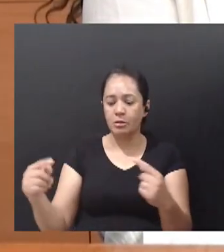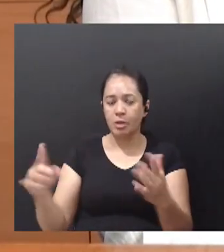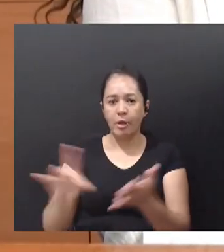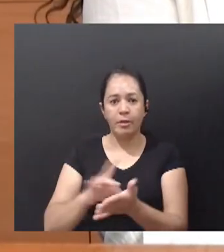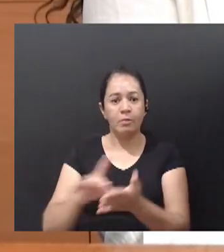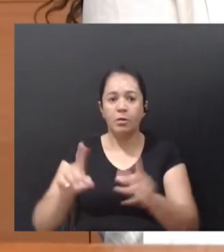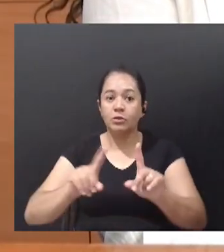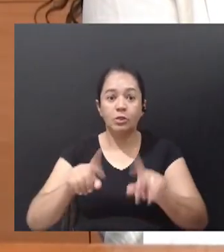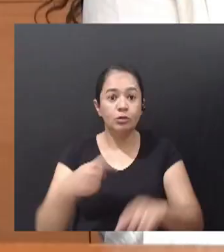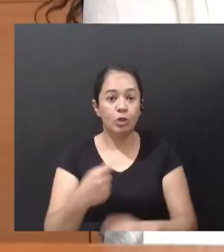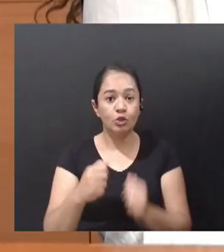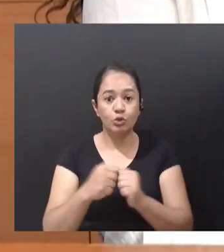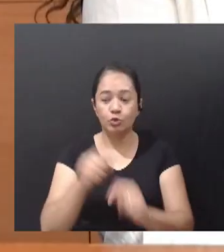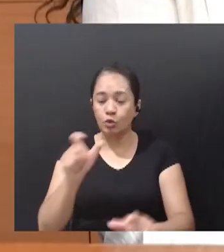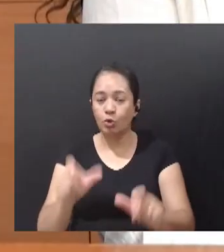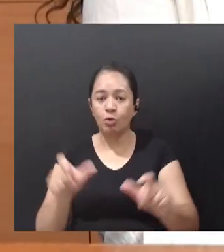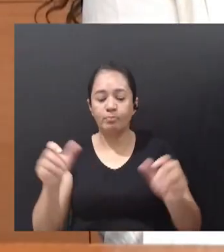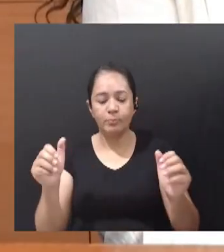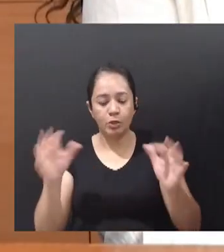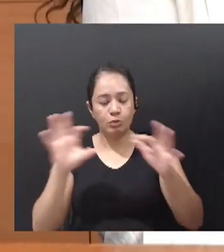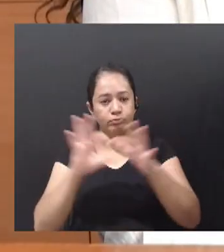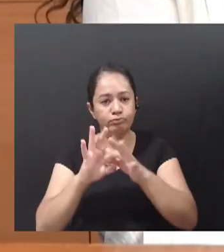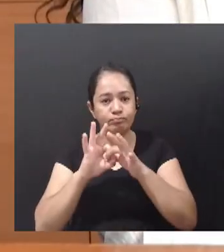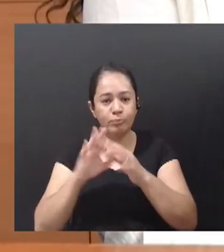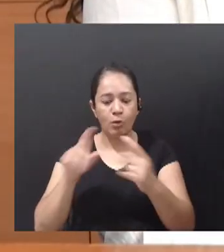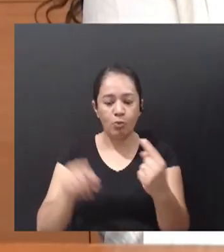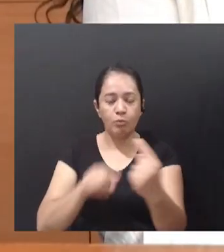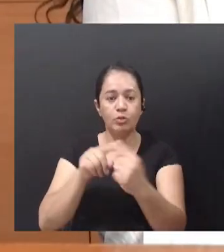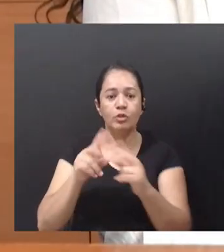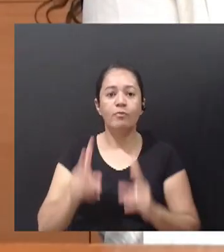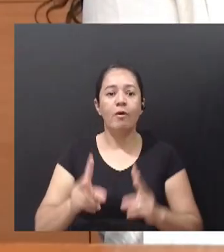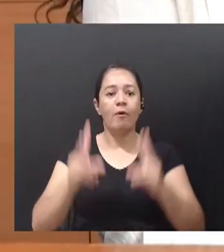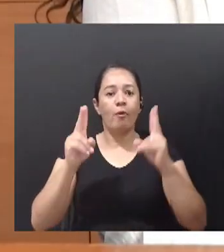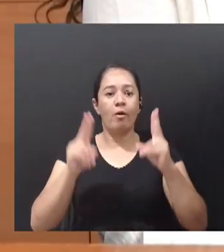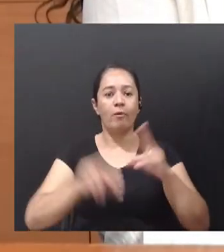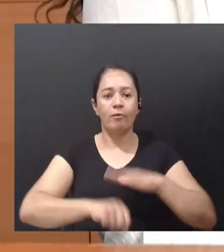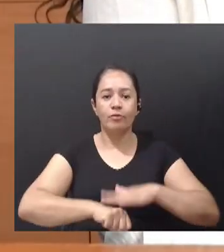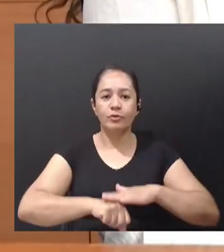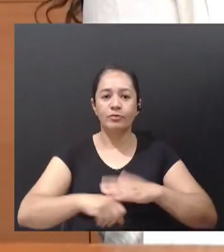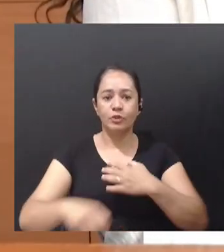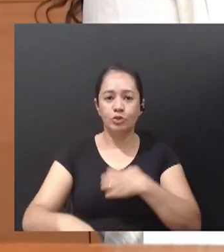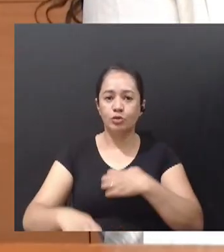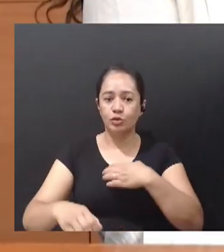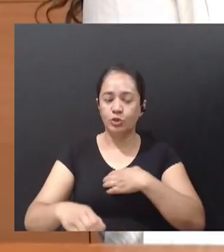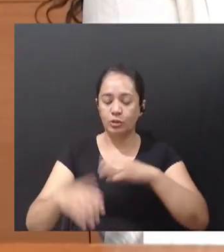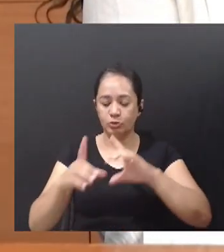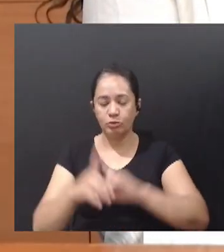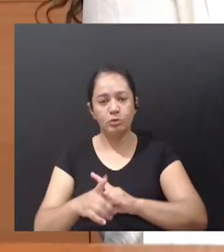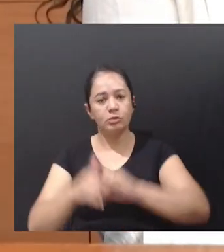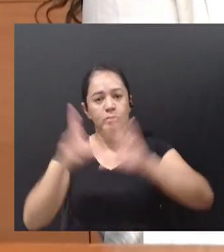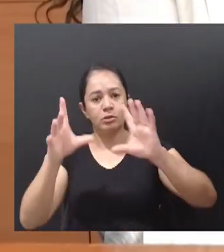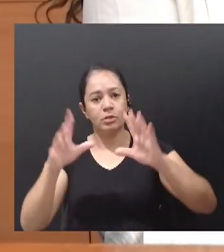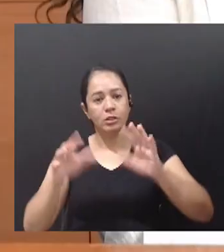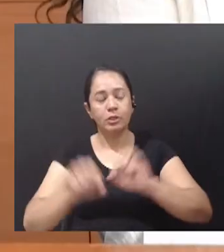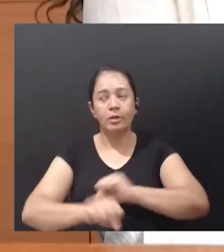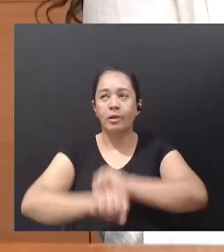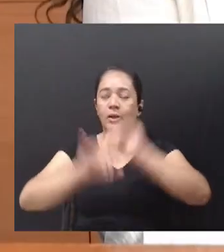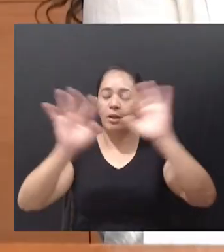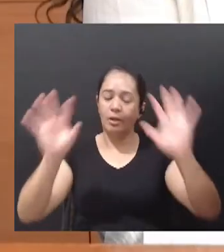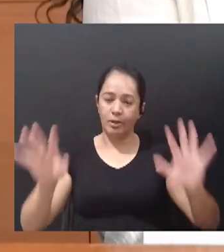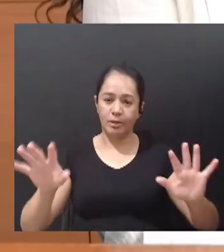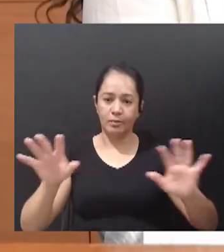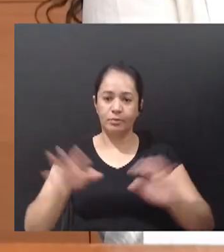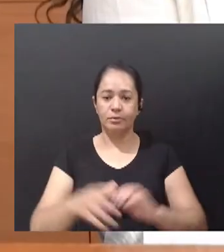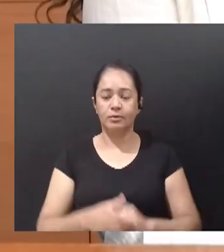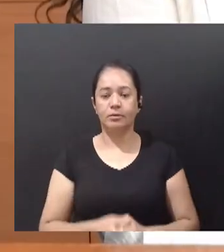com a mesma intenção de fazer de forma democrática, de forma transparente, né? E